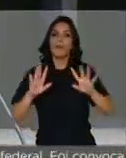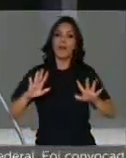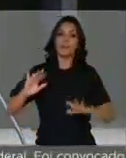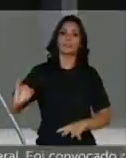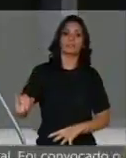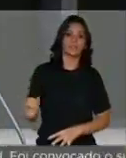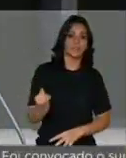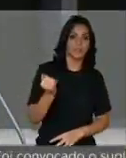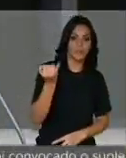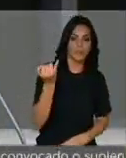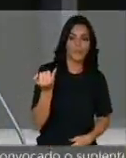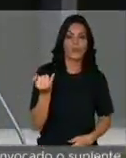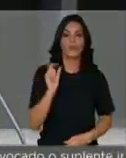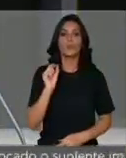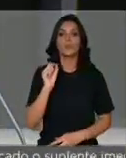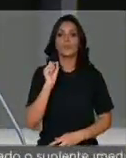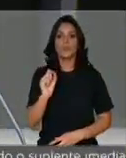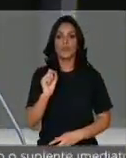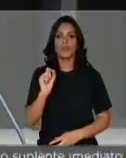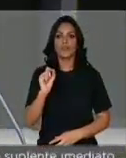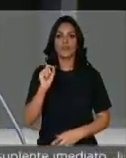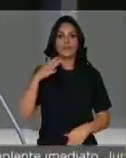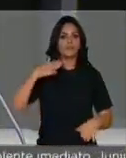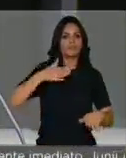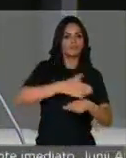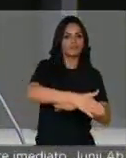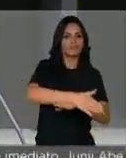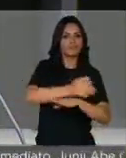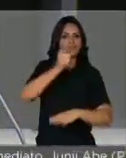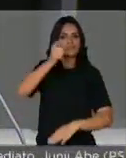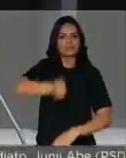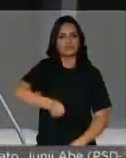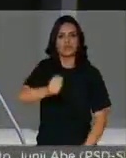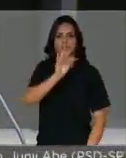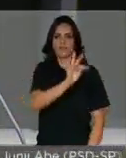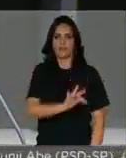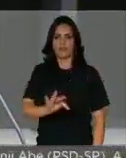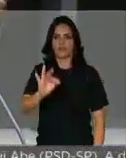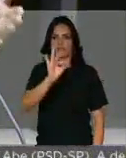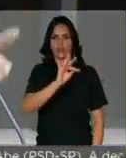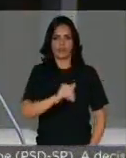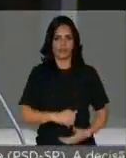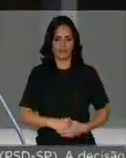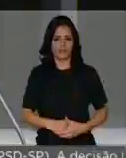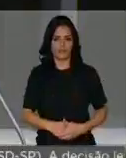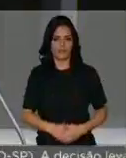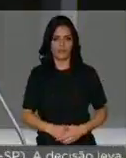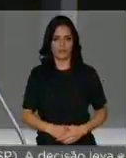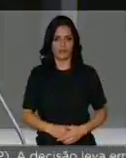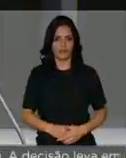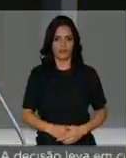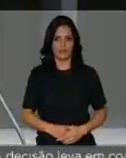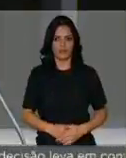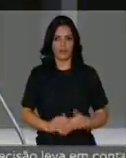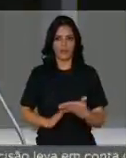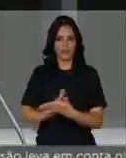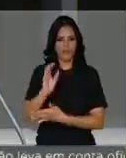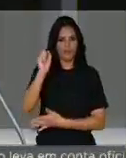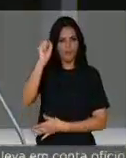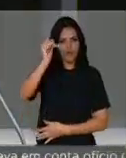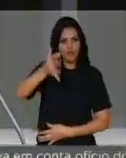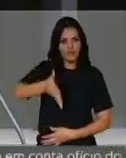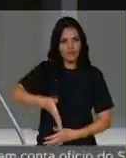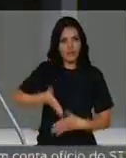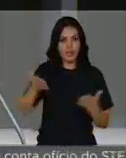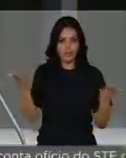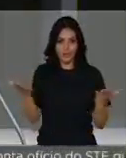aproveito para colocar sobre a intervenção federal no Rio de Janeiro, que foi aprovado na madrugada